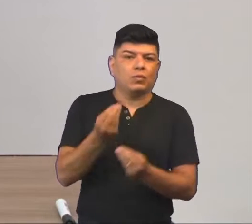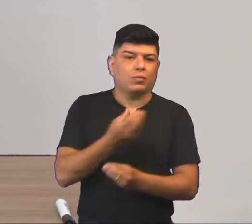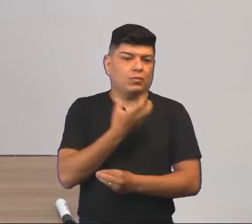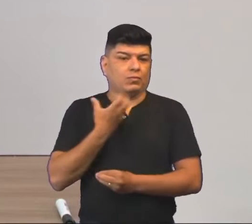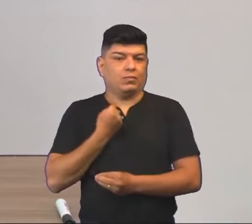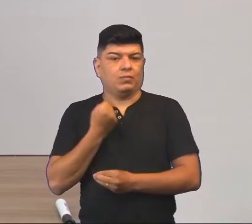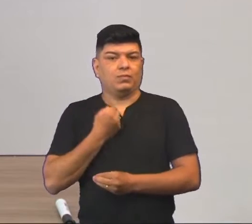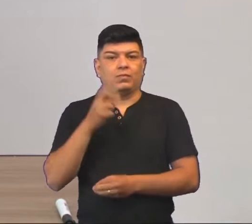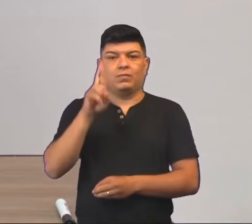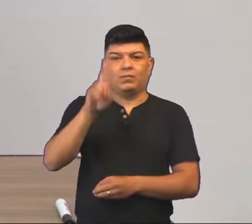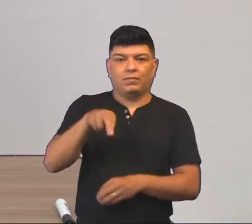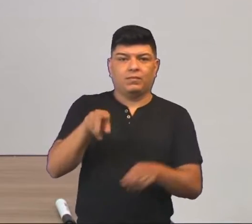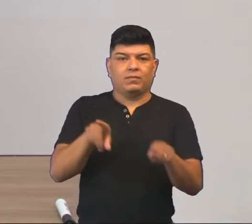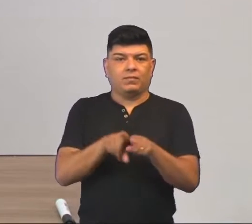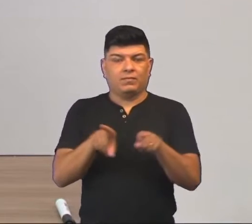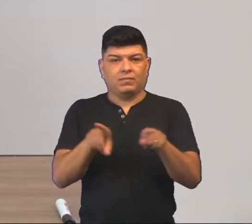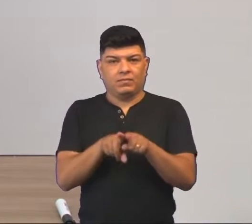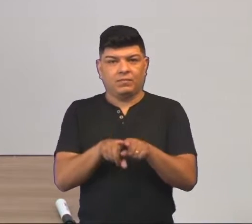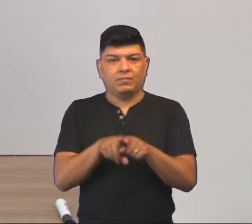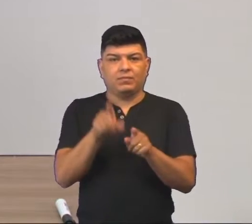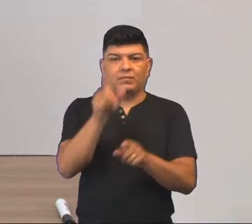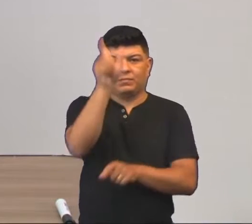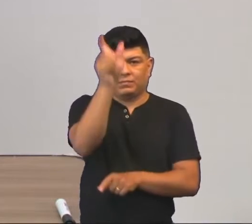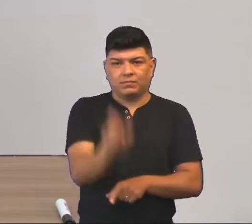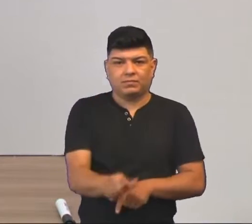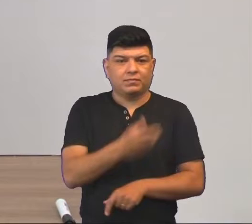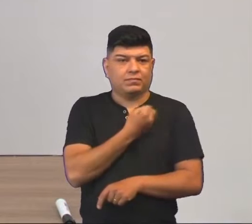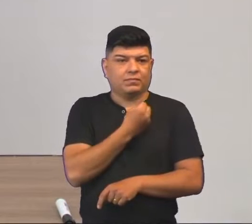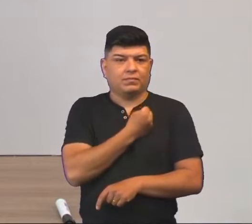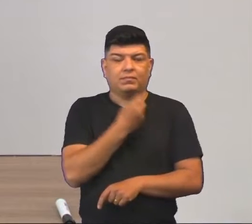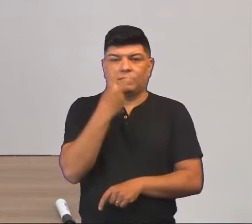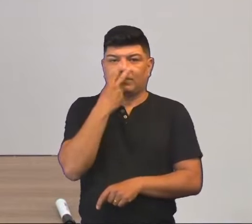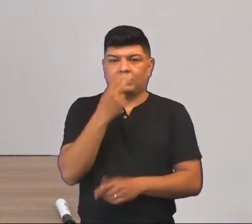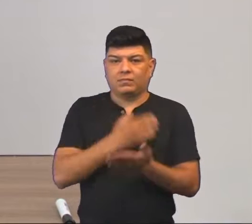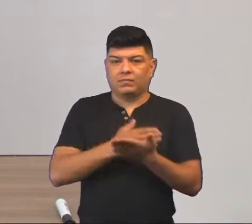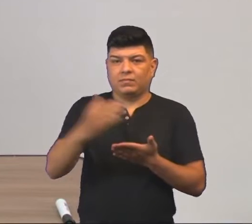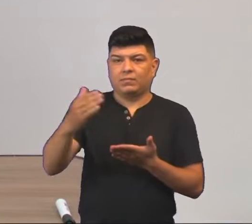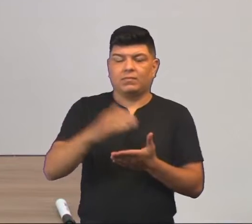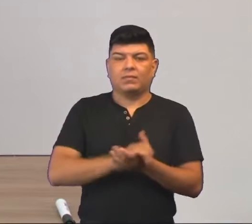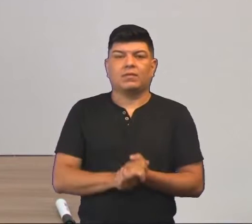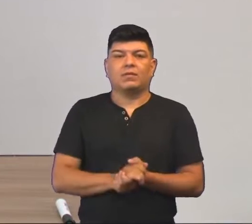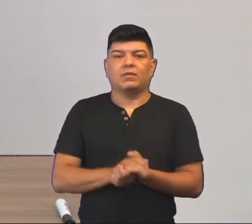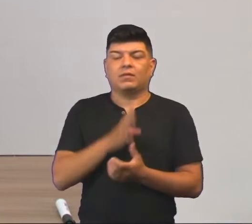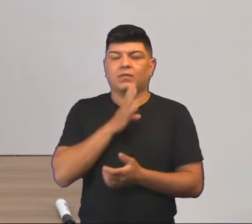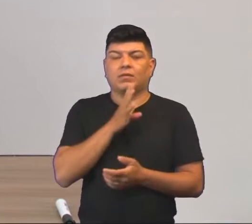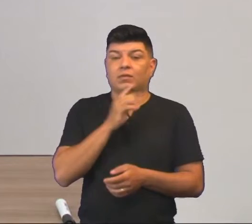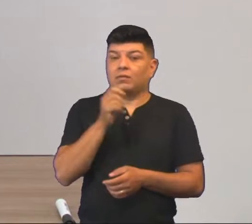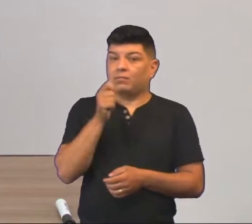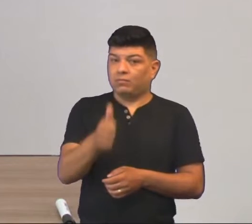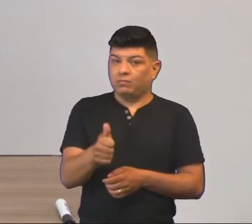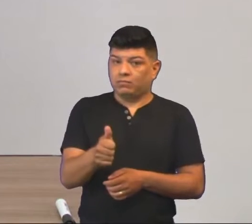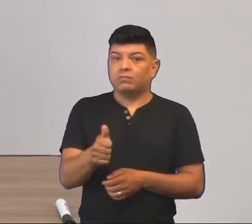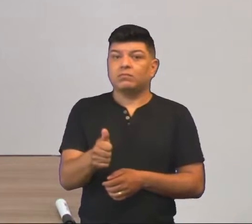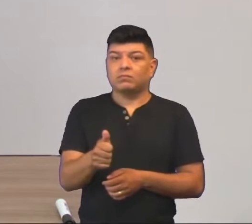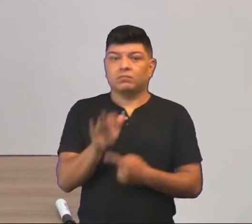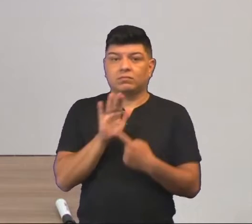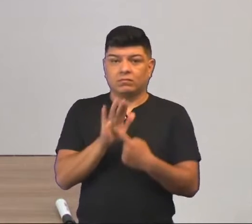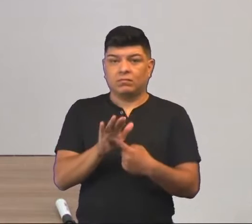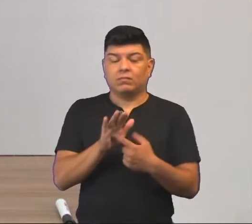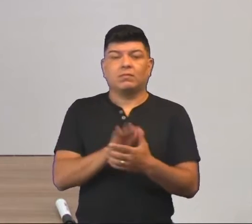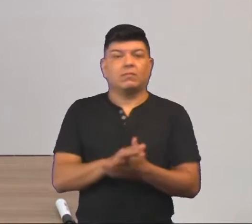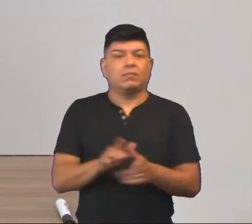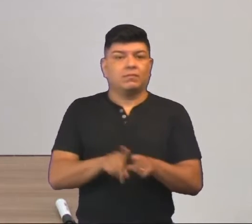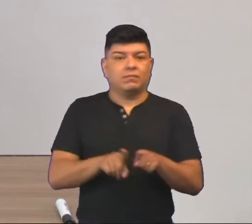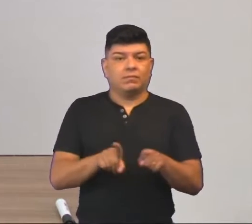os números racionais e a reta numérica, tá? E para a gente iniciar conhecendo um pouco mais essa